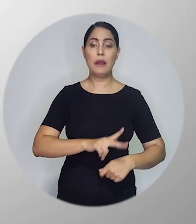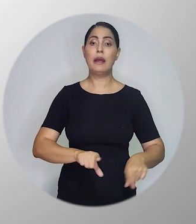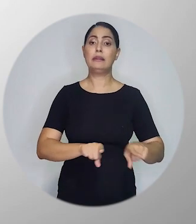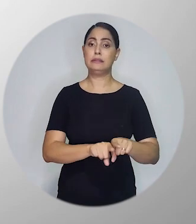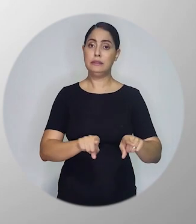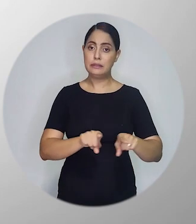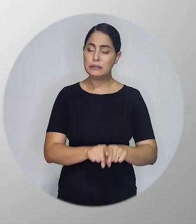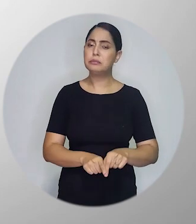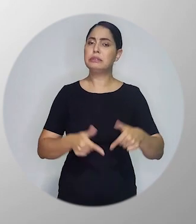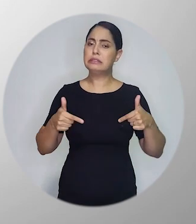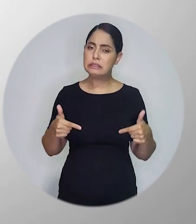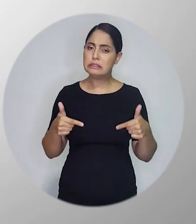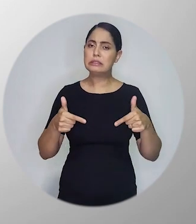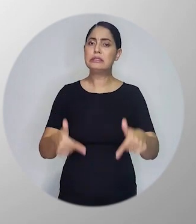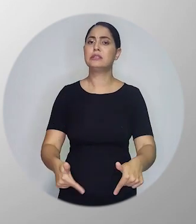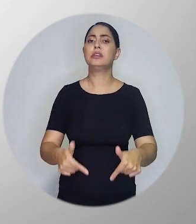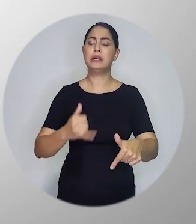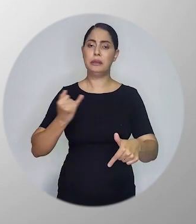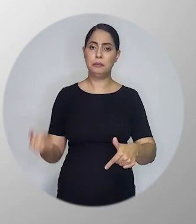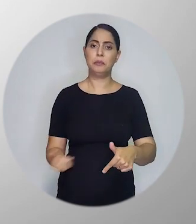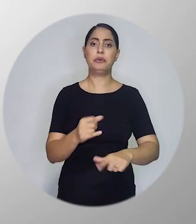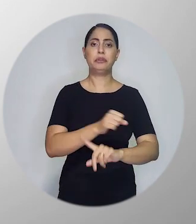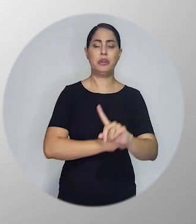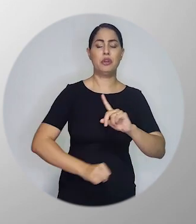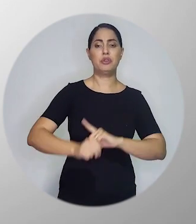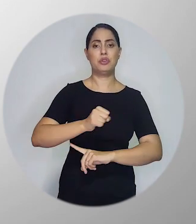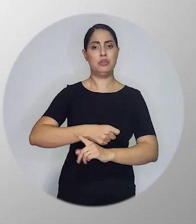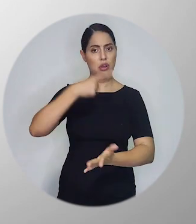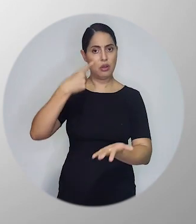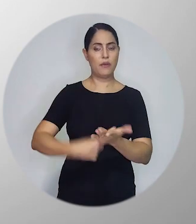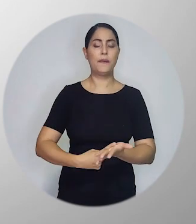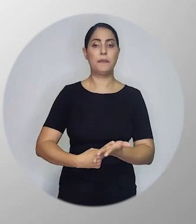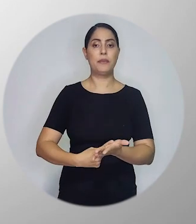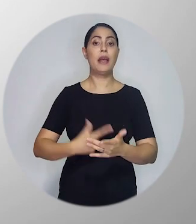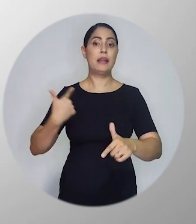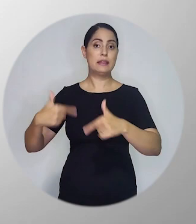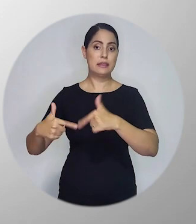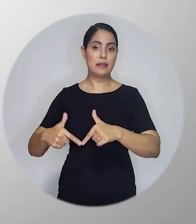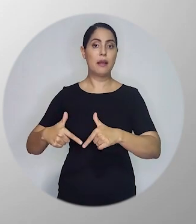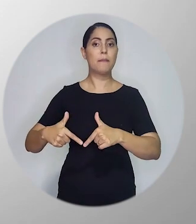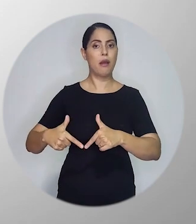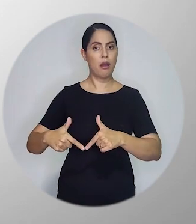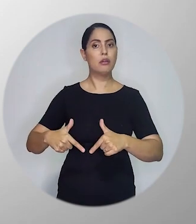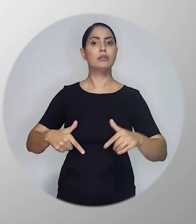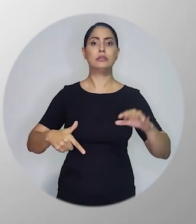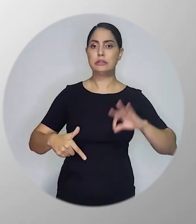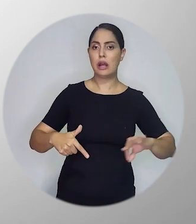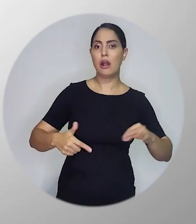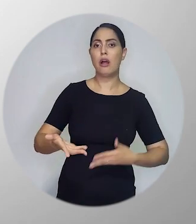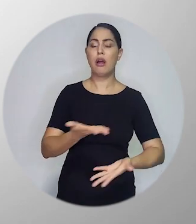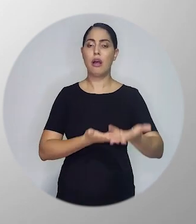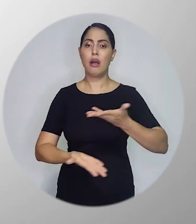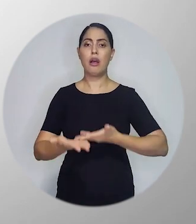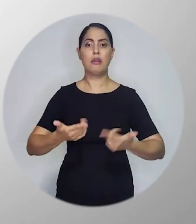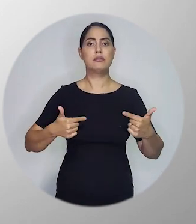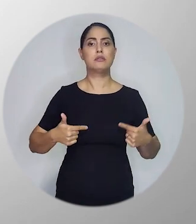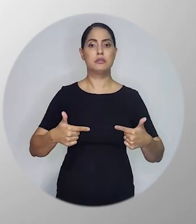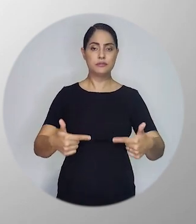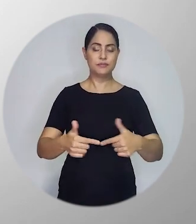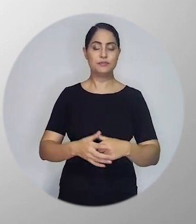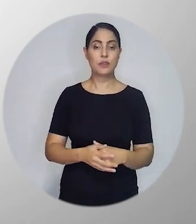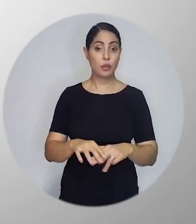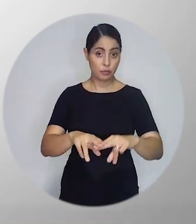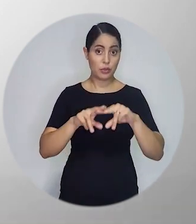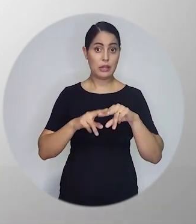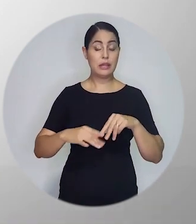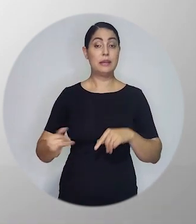e para que os empreendimentos possam também cumprir sua função social, mantendo e gerando empregos e a entrega de produtos e serviços.